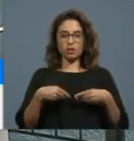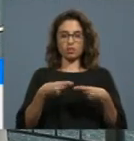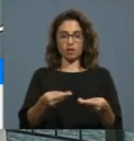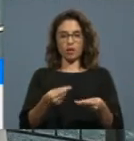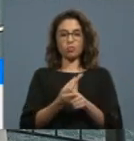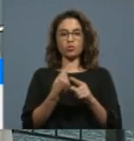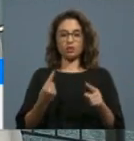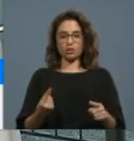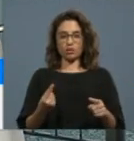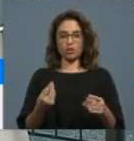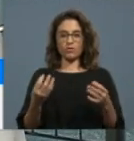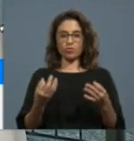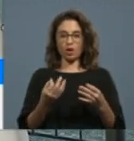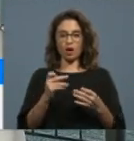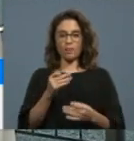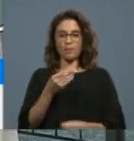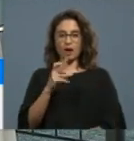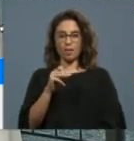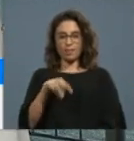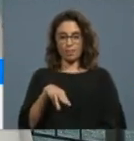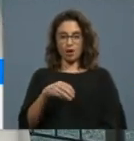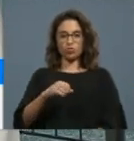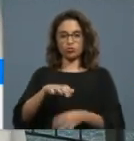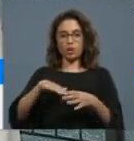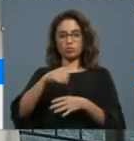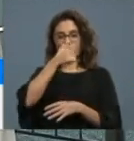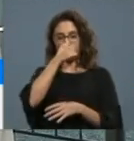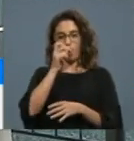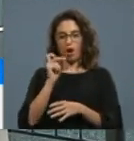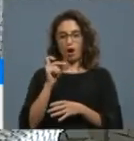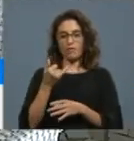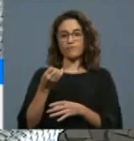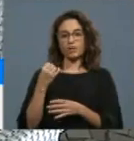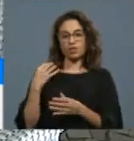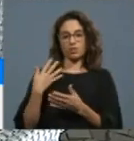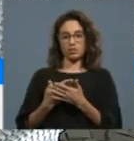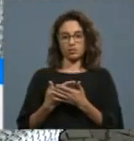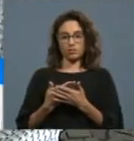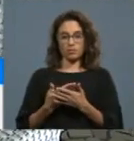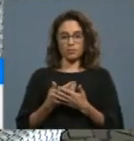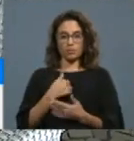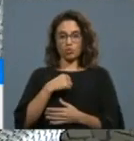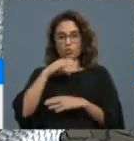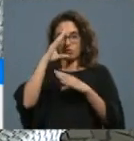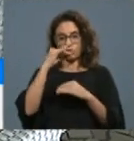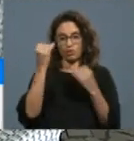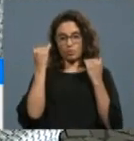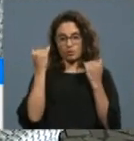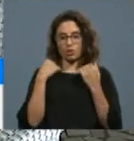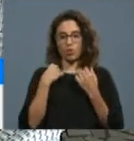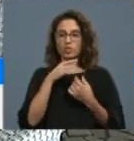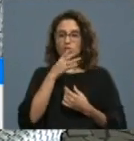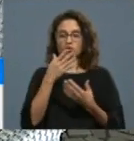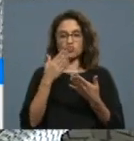de terem estado com a APRAM e ocupar este espaço ao longo destes últimos 20 anos. Não tenho essa indicação, só diz para